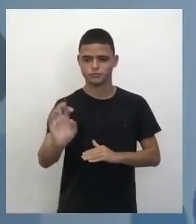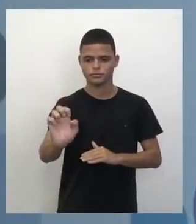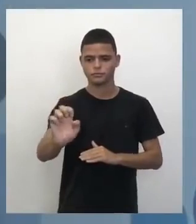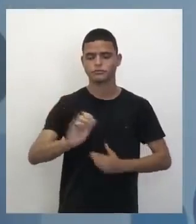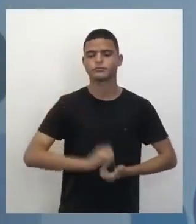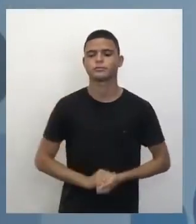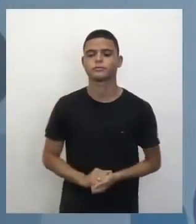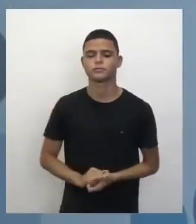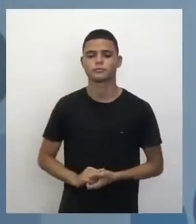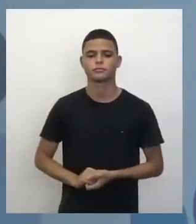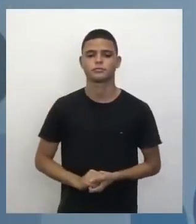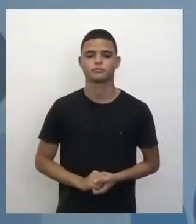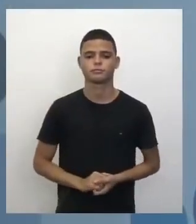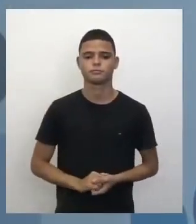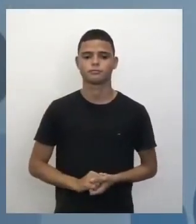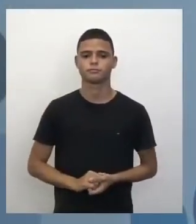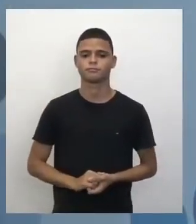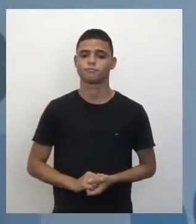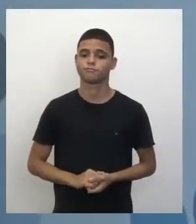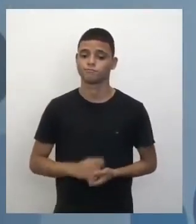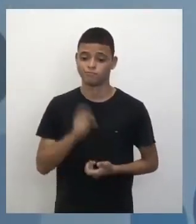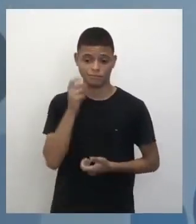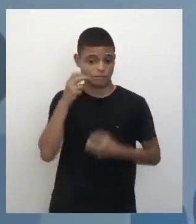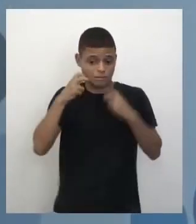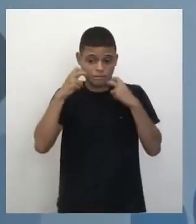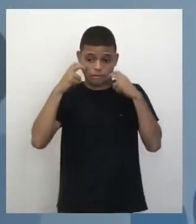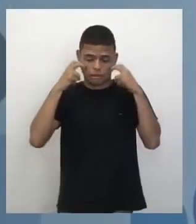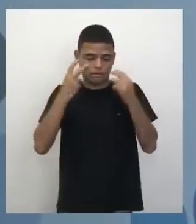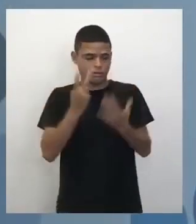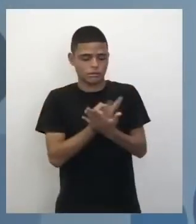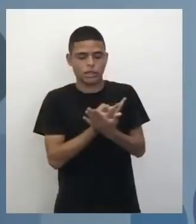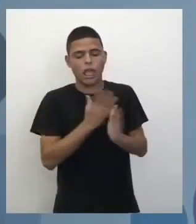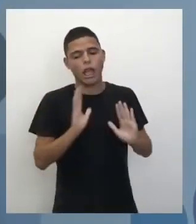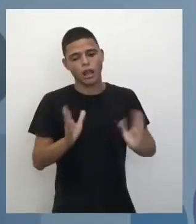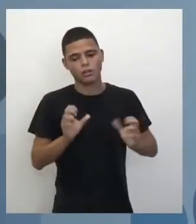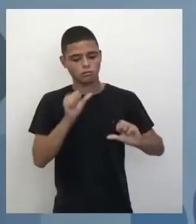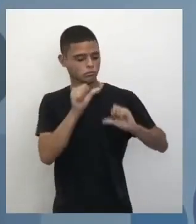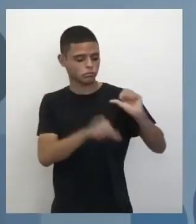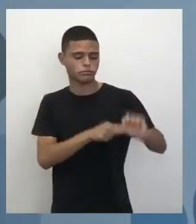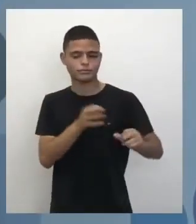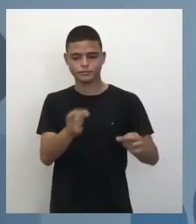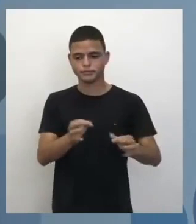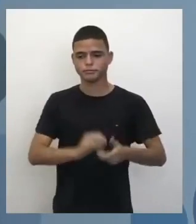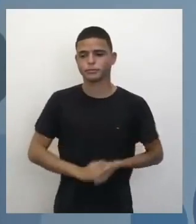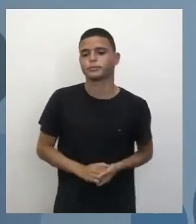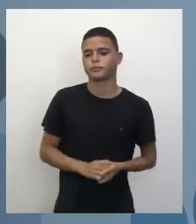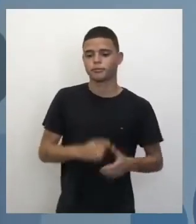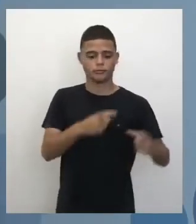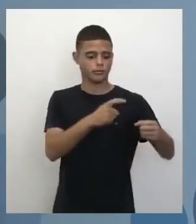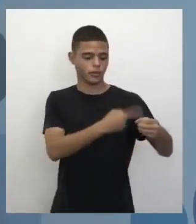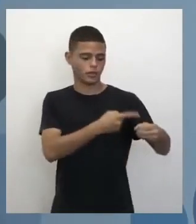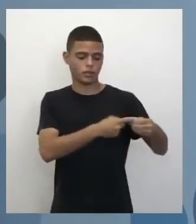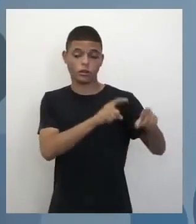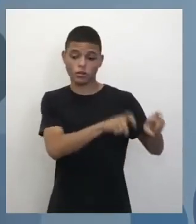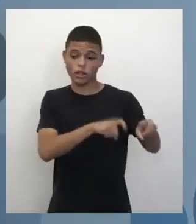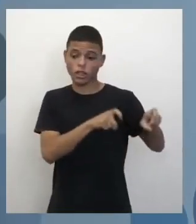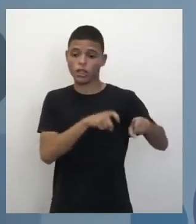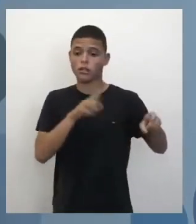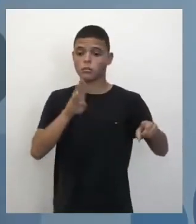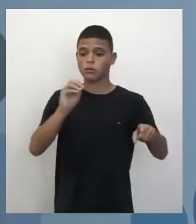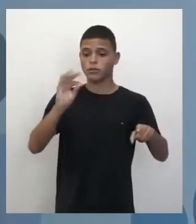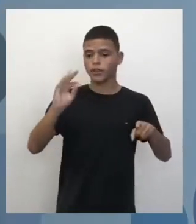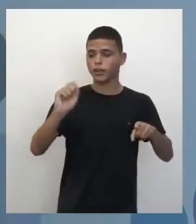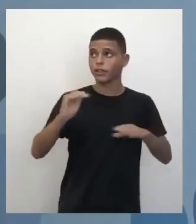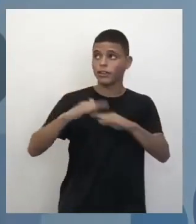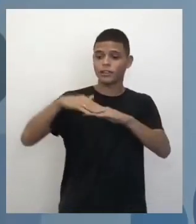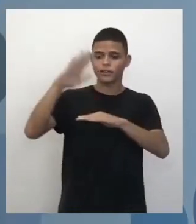tal. Então é isso. Ó, até fiquei com vergonhazinha porque eu errei. Agora acertamos. É isto. Então, olha, a cidade com a névoa, bofete e aí embaixo